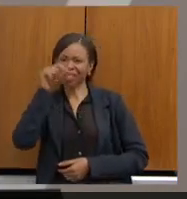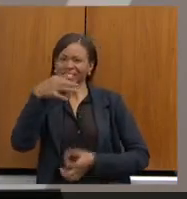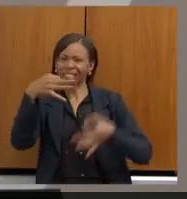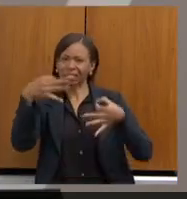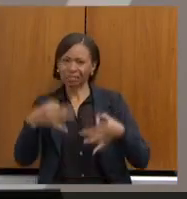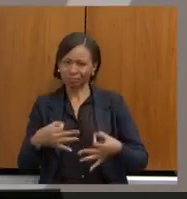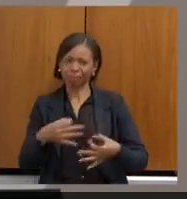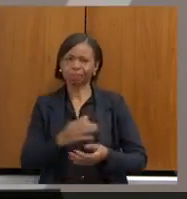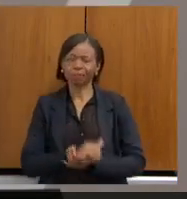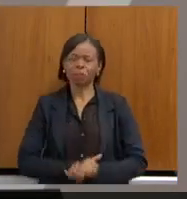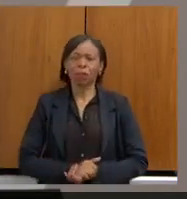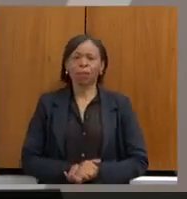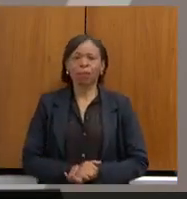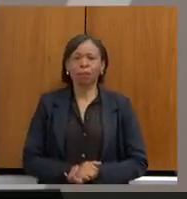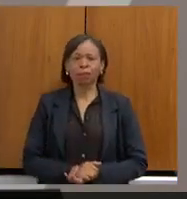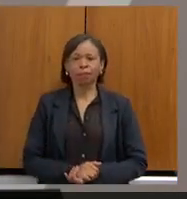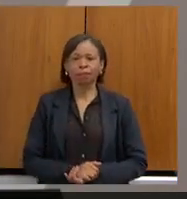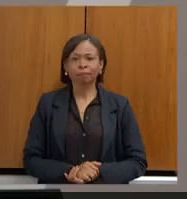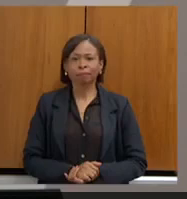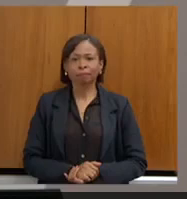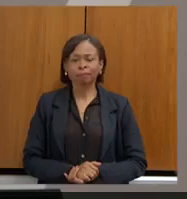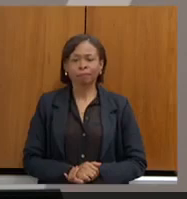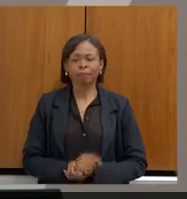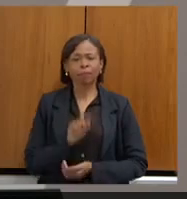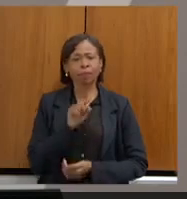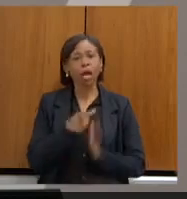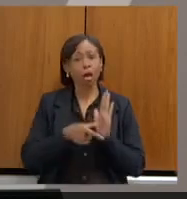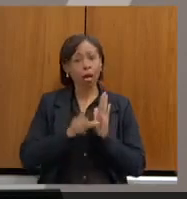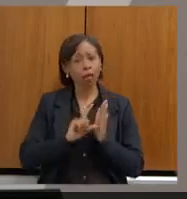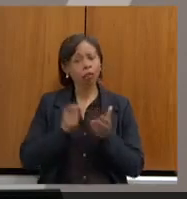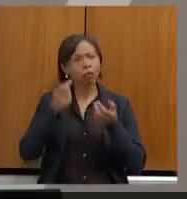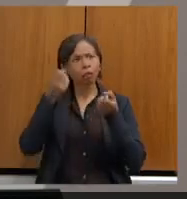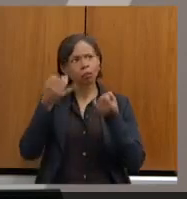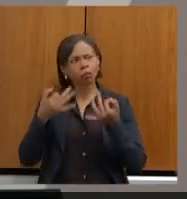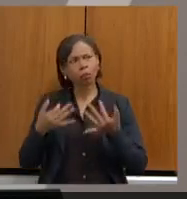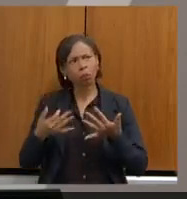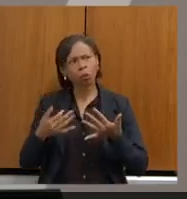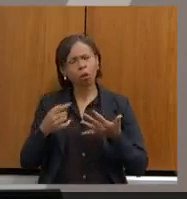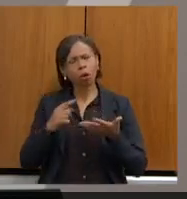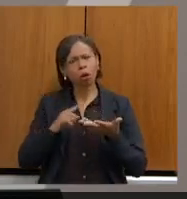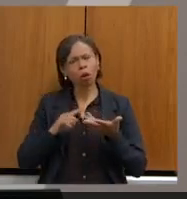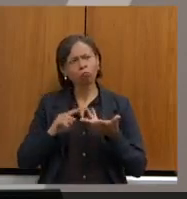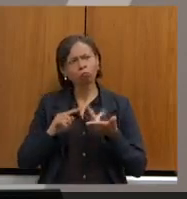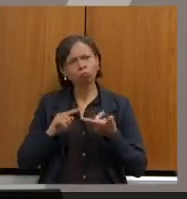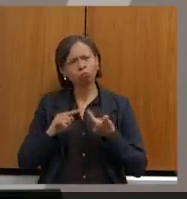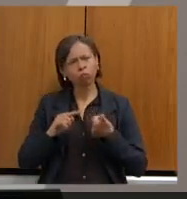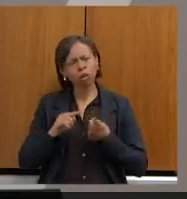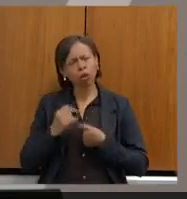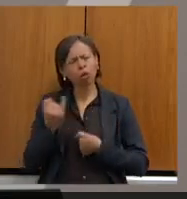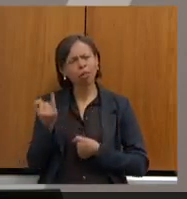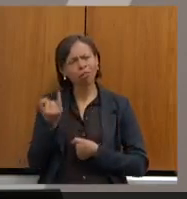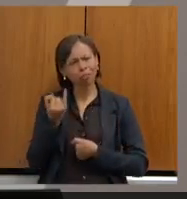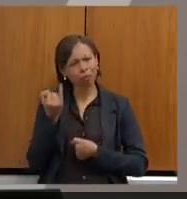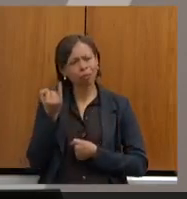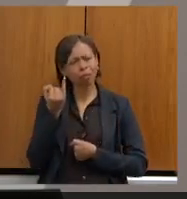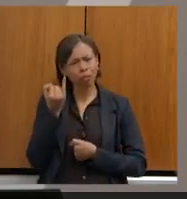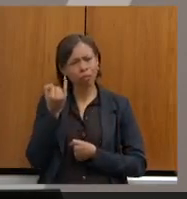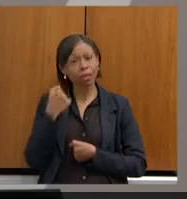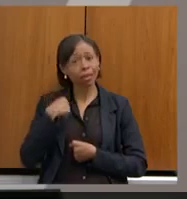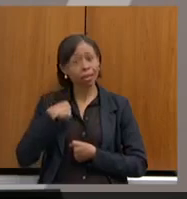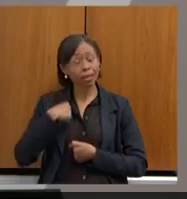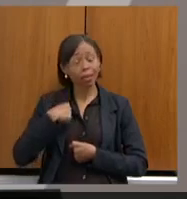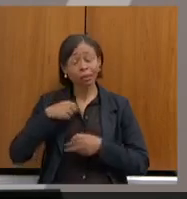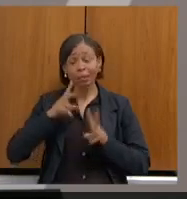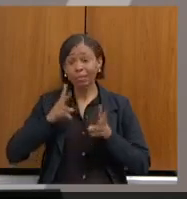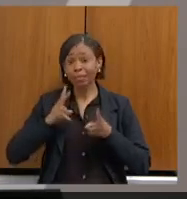você falou aqui de algumas coisas que achei importante eu sou sempre fui muito fã de ataque